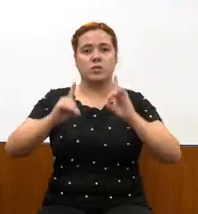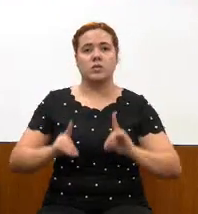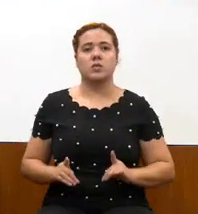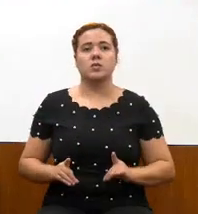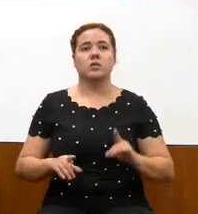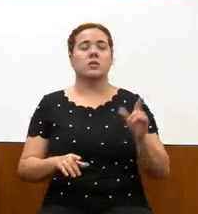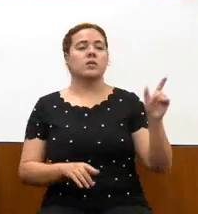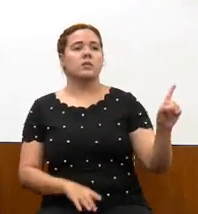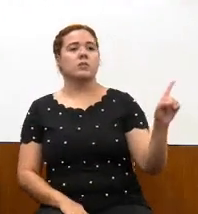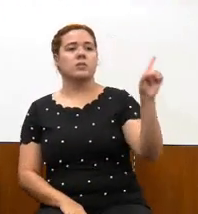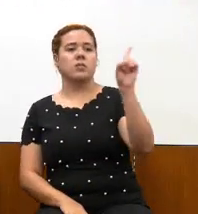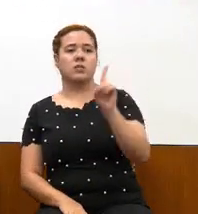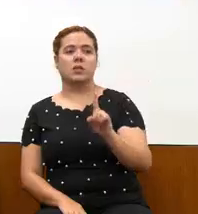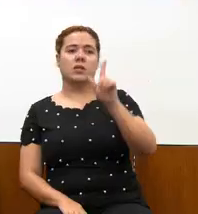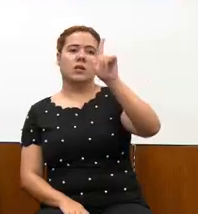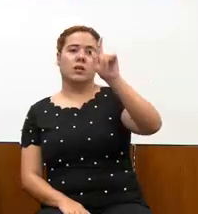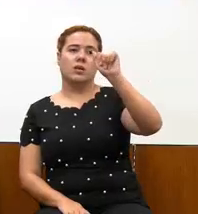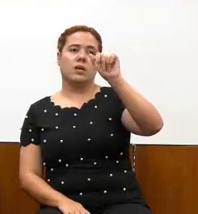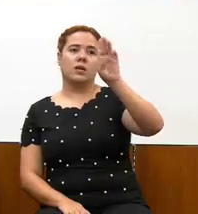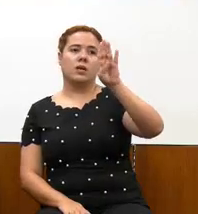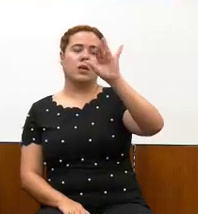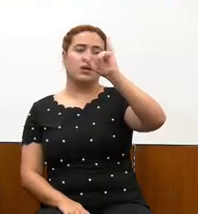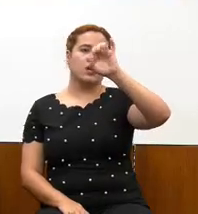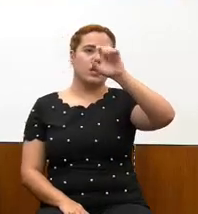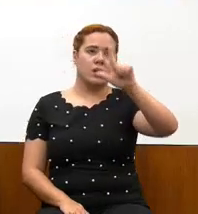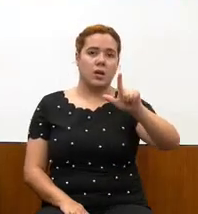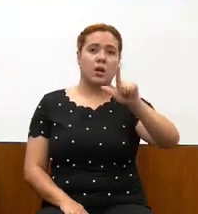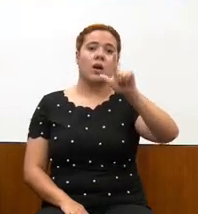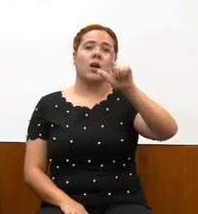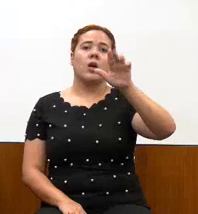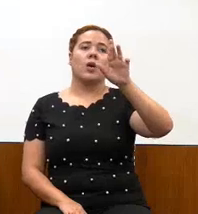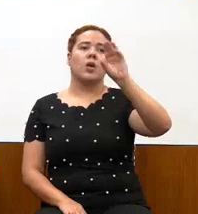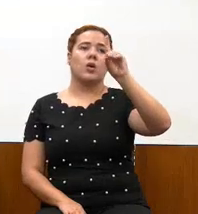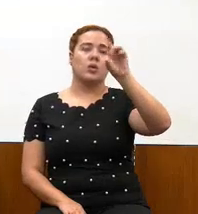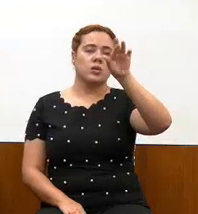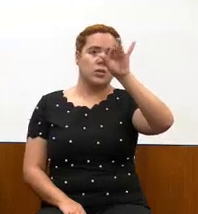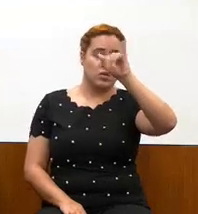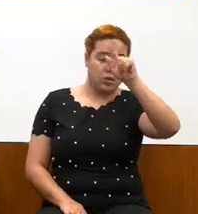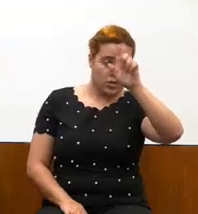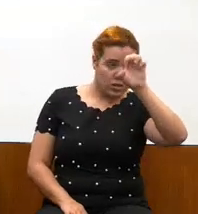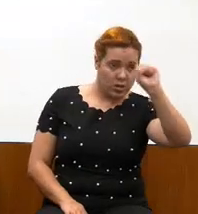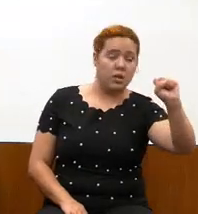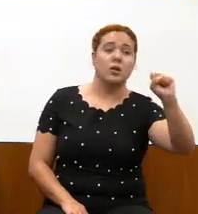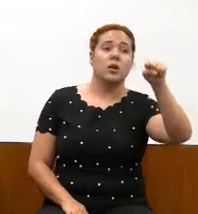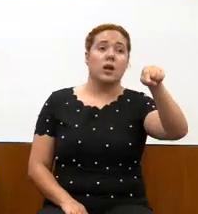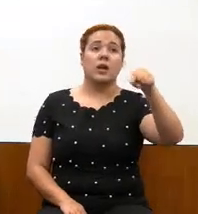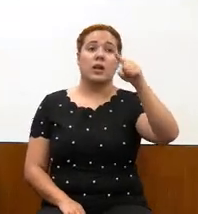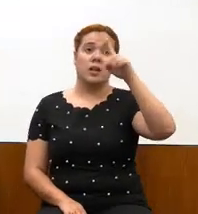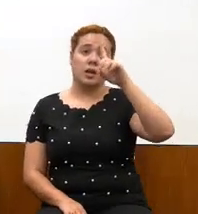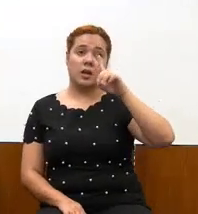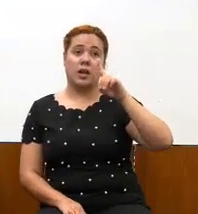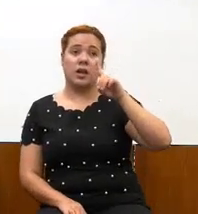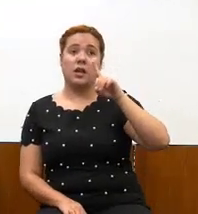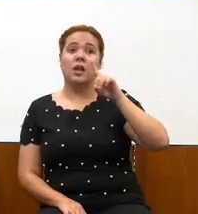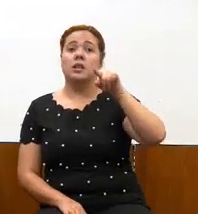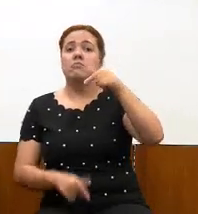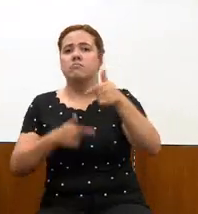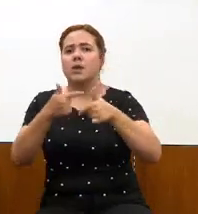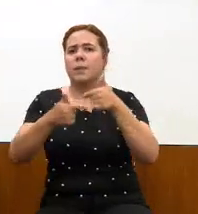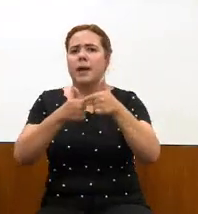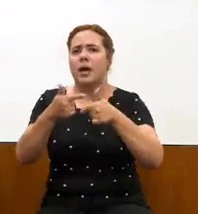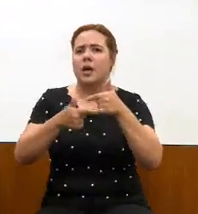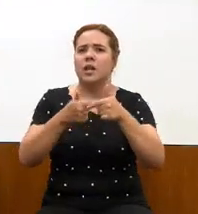Gabriel Leandro Rodrigues, coordenador do programa Incluo do Instituto Mano Down.